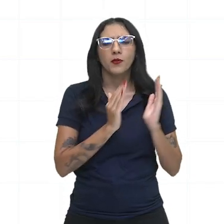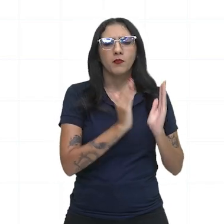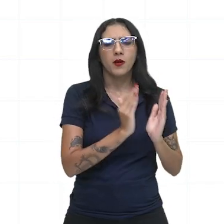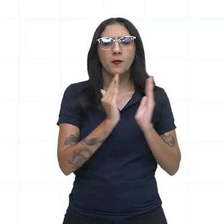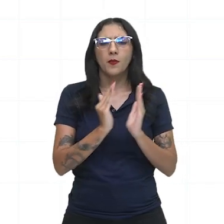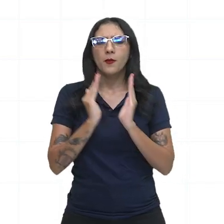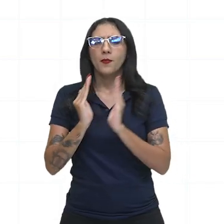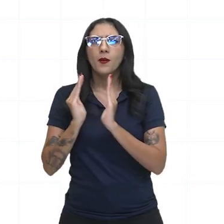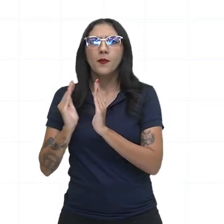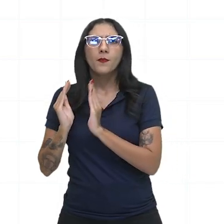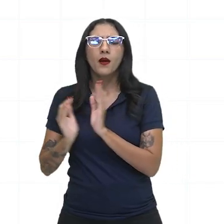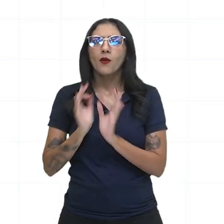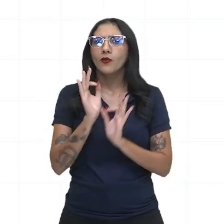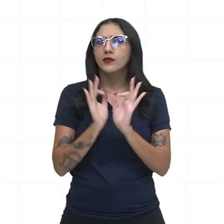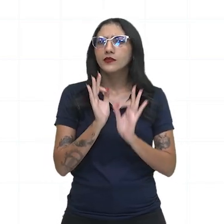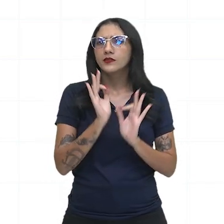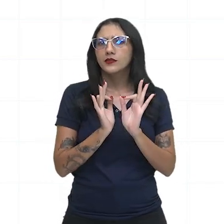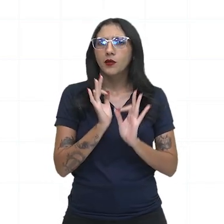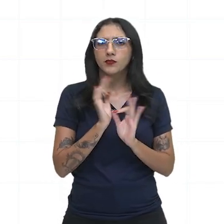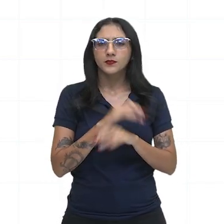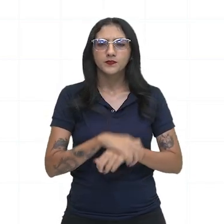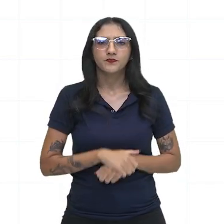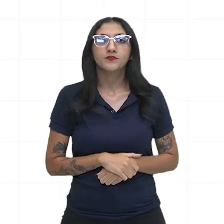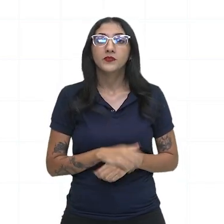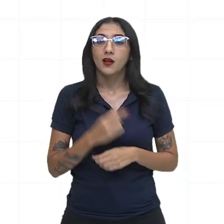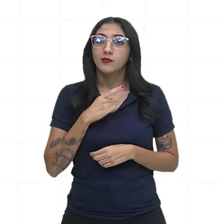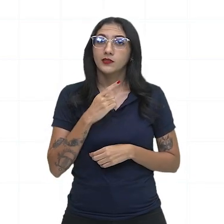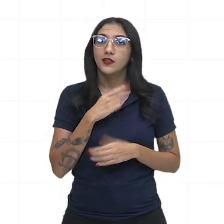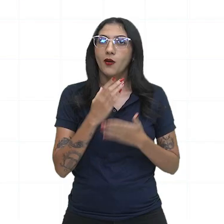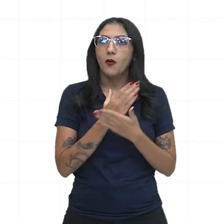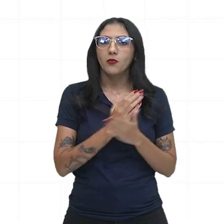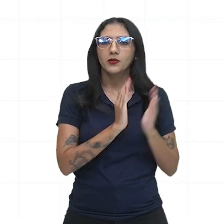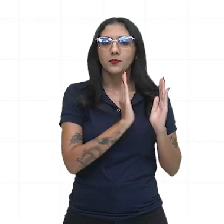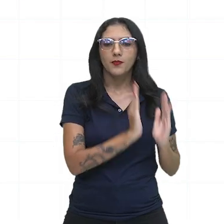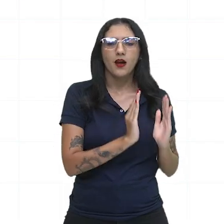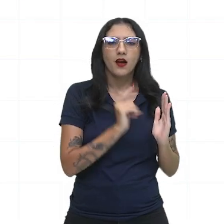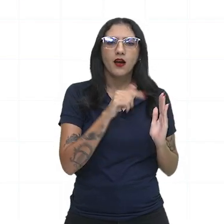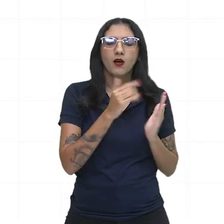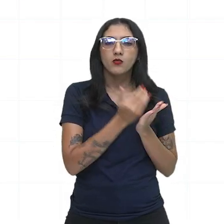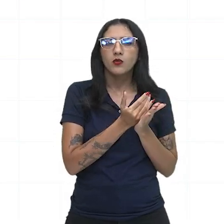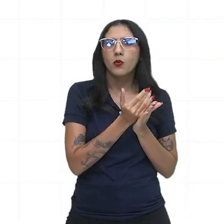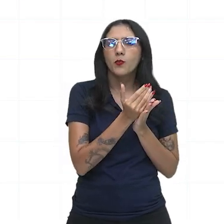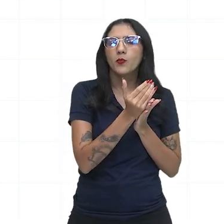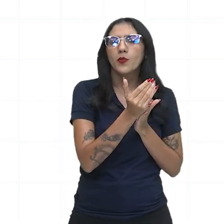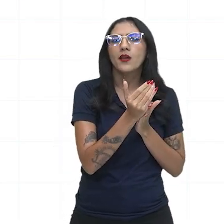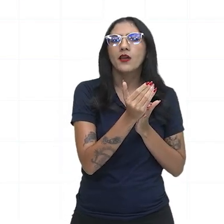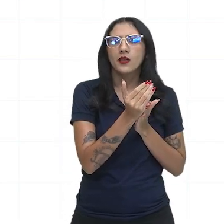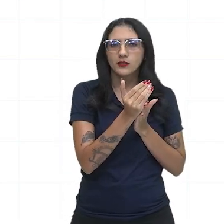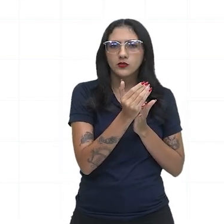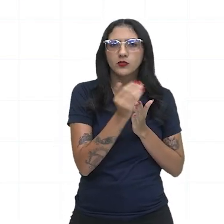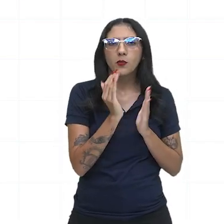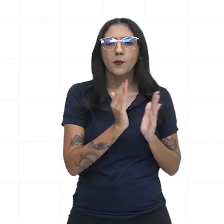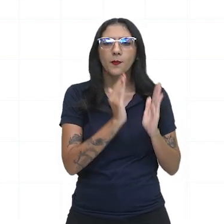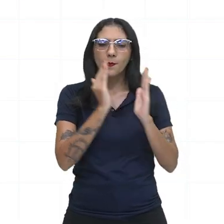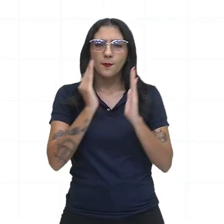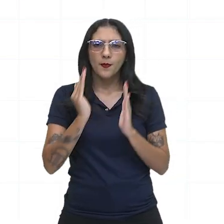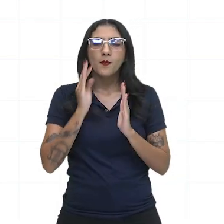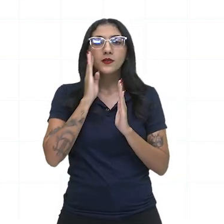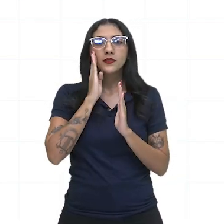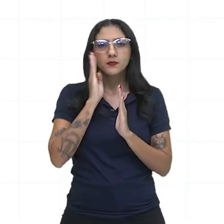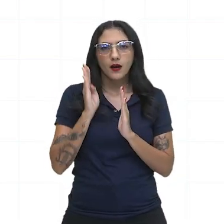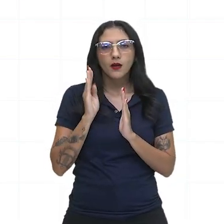ginástica localizada. Ela tem ali, ó, algumas partes. Ela tem o aquecimento, a parte principal e o